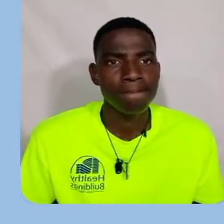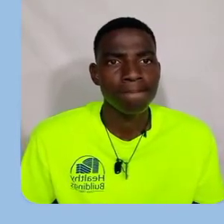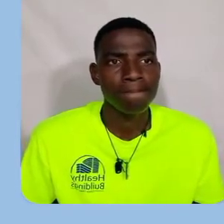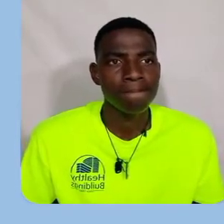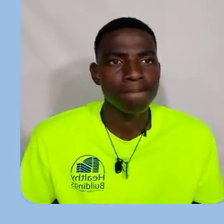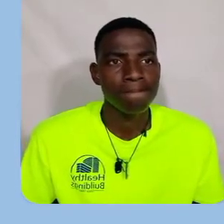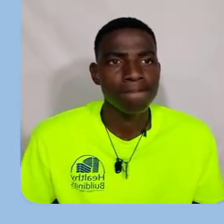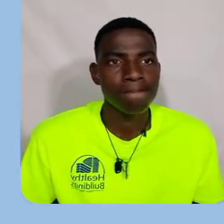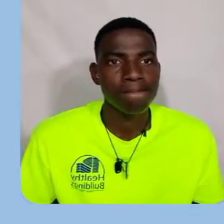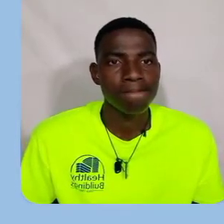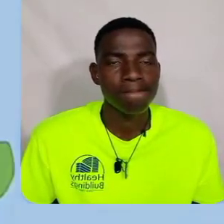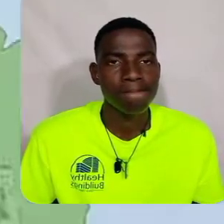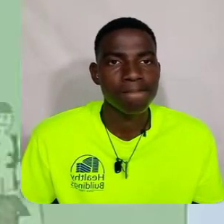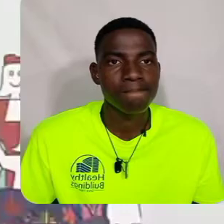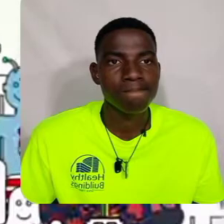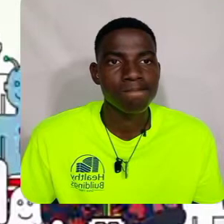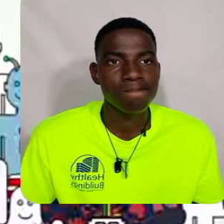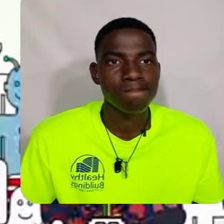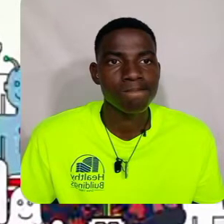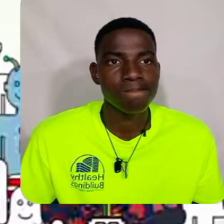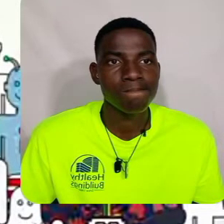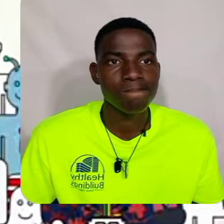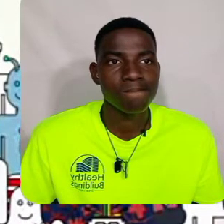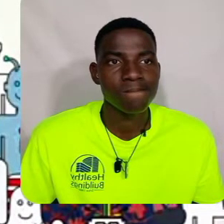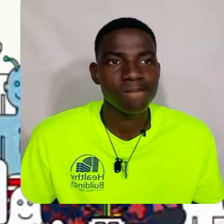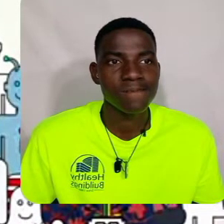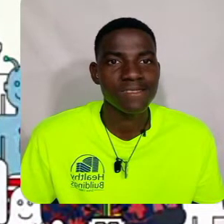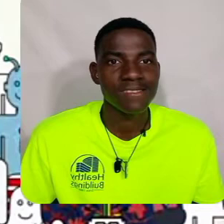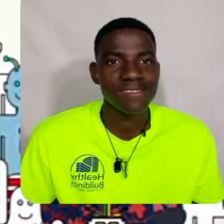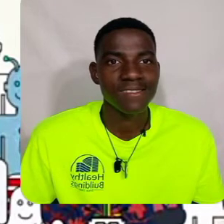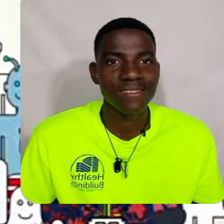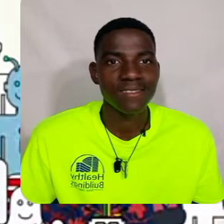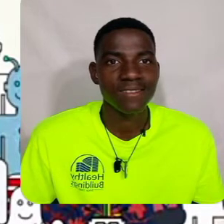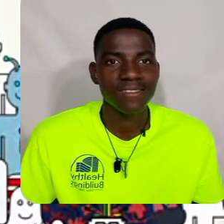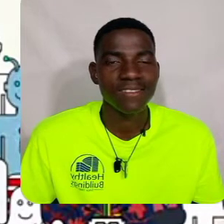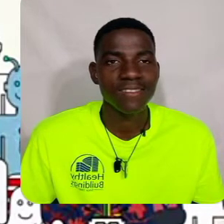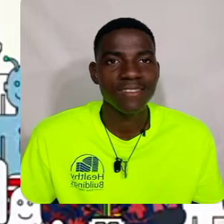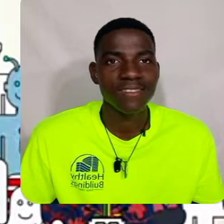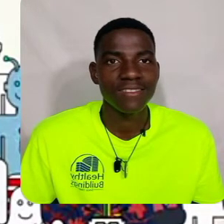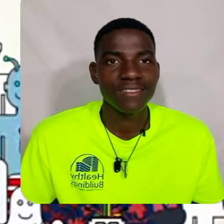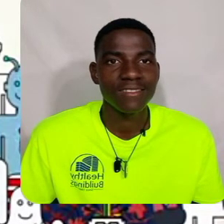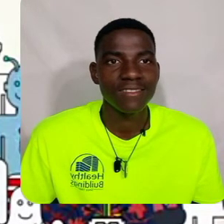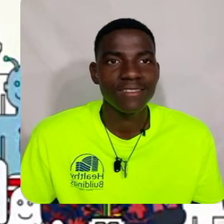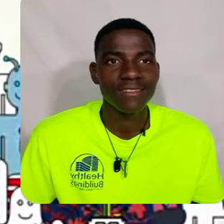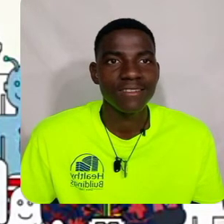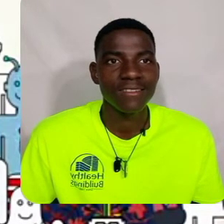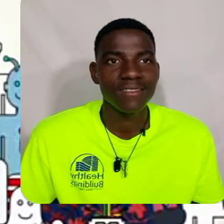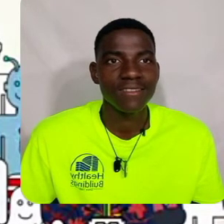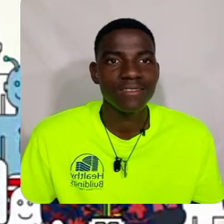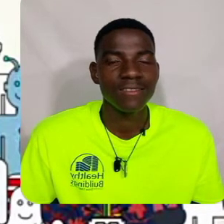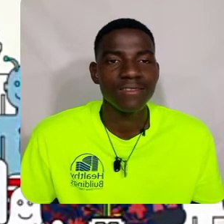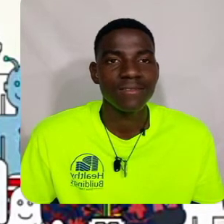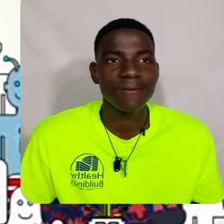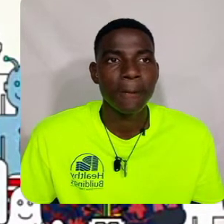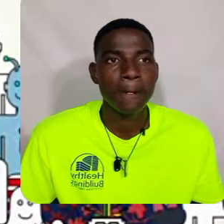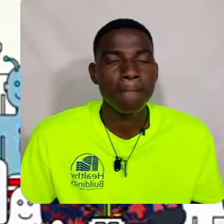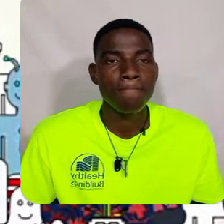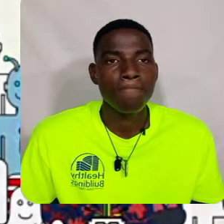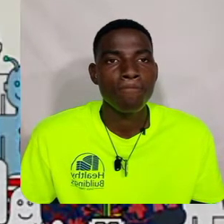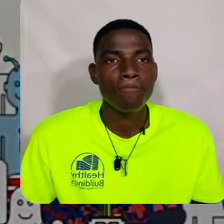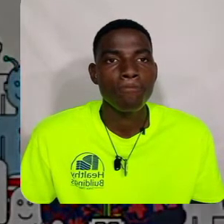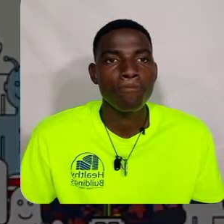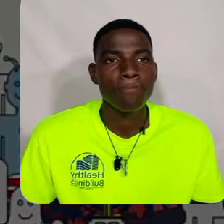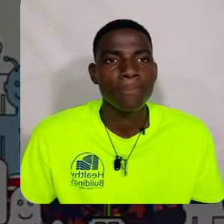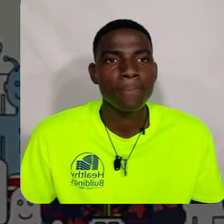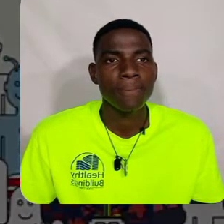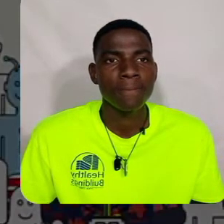aqui da América do Sul. Tem muita gente aqui, mas, mesmo assim, a maioria dessas 200 milhões de pessoas não sabem nem como